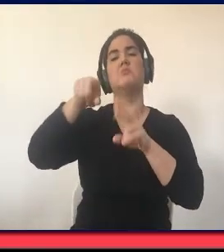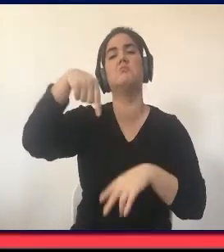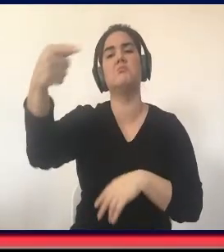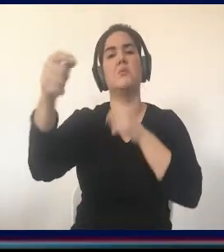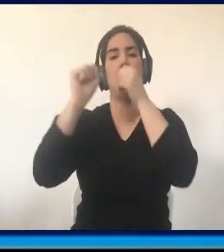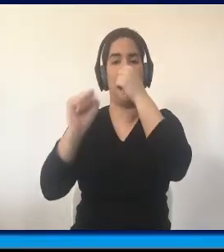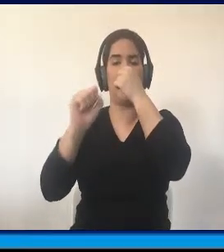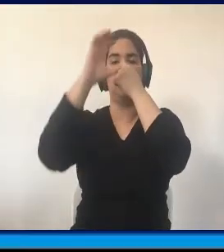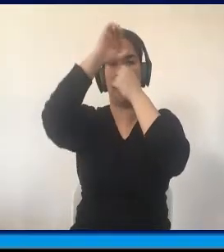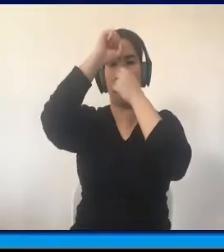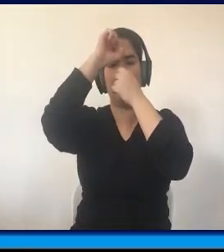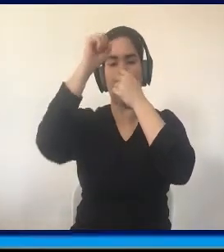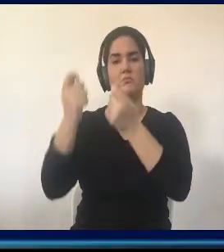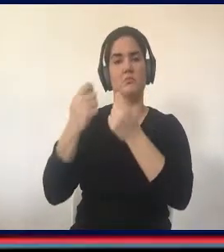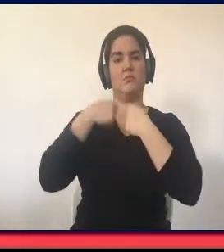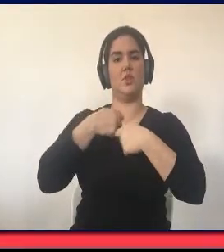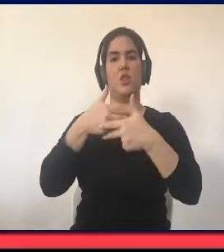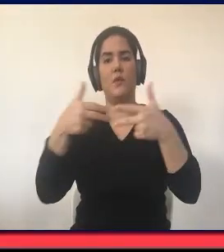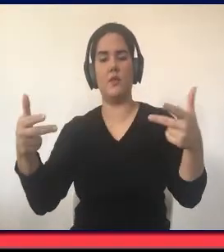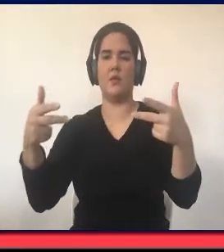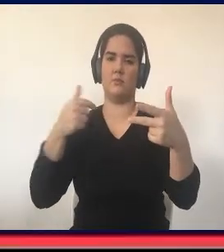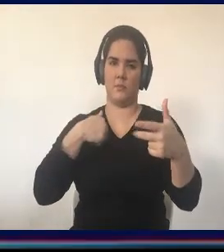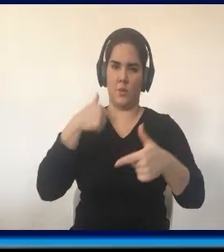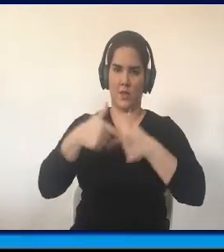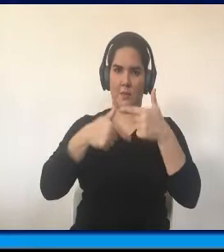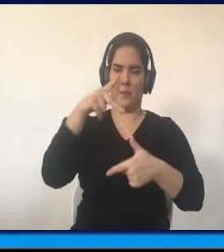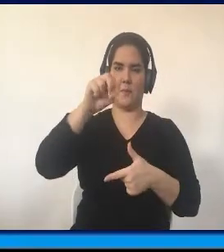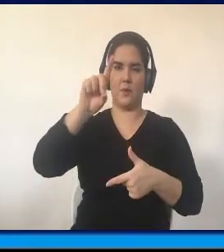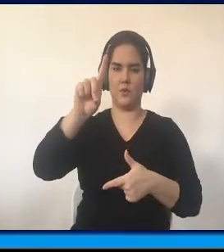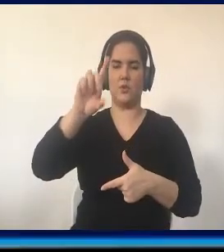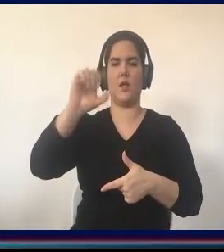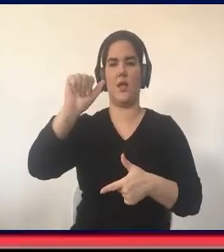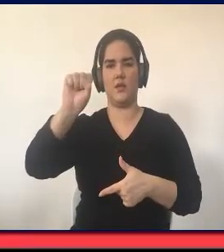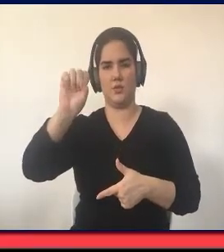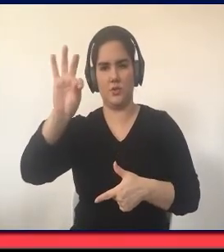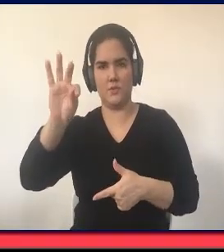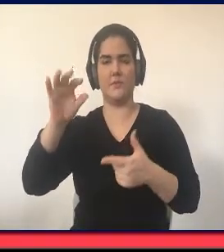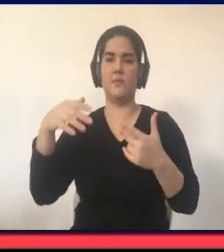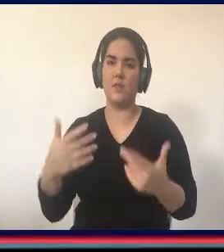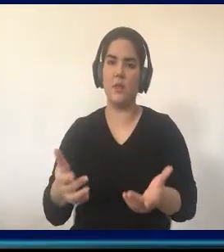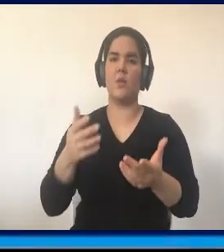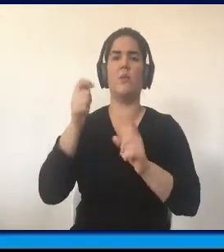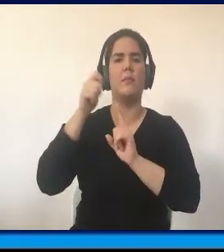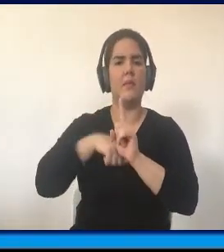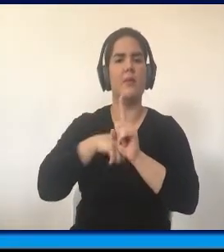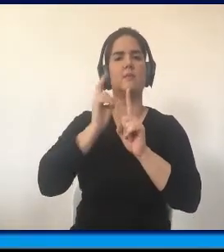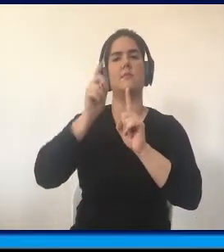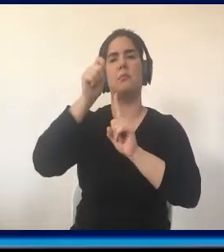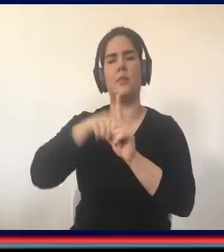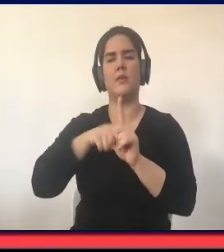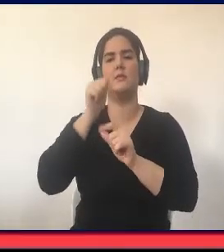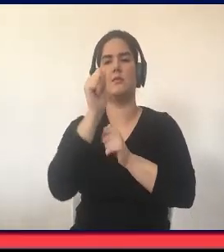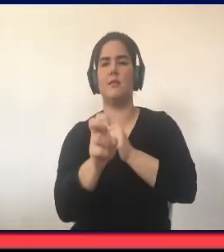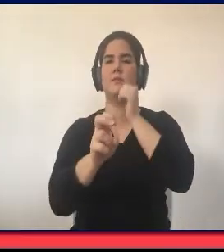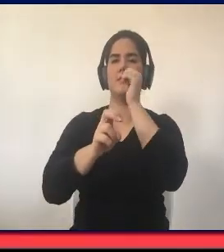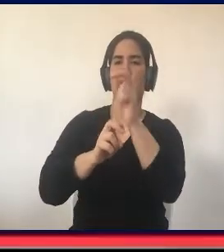hoje. Eu trabalho muito com podcasting, então todo mês, ou praticamente cada 15 dias, aparece uma plataforma nova